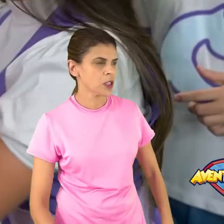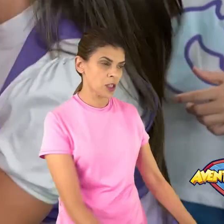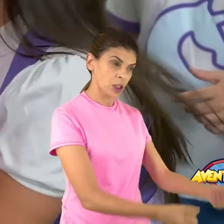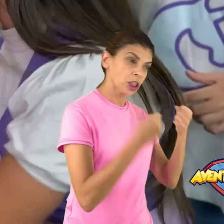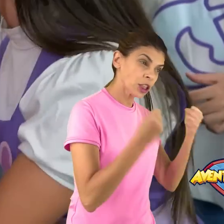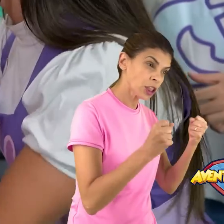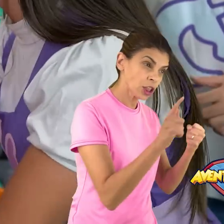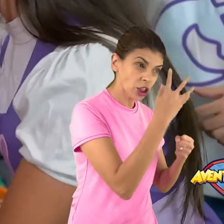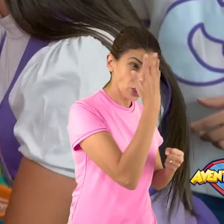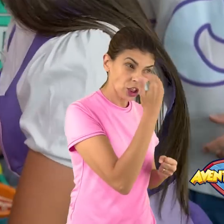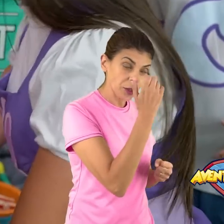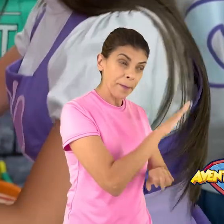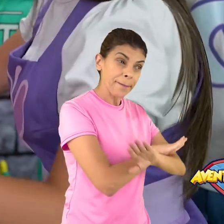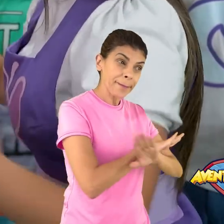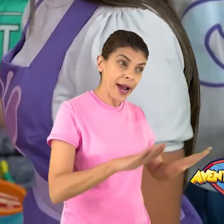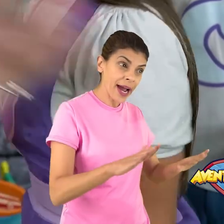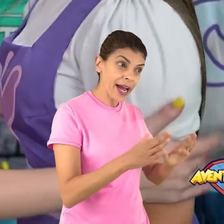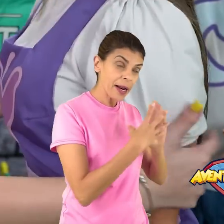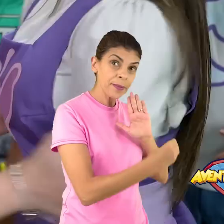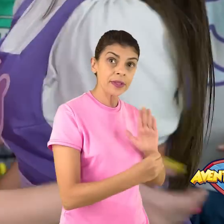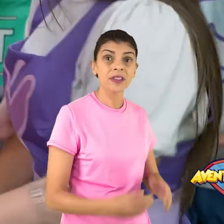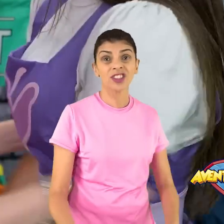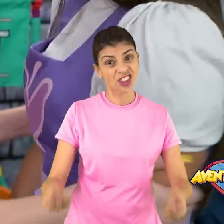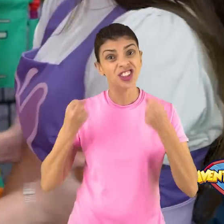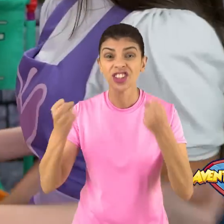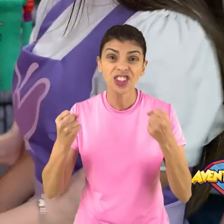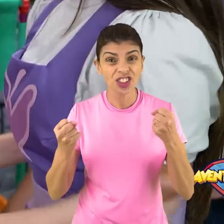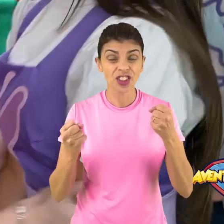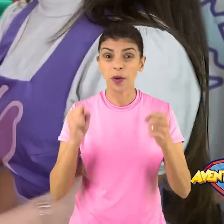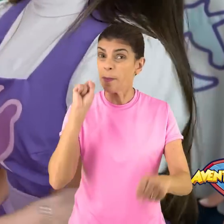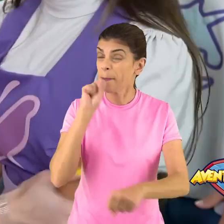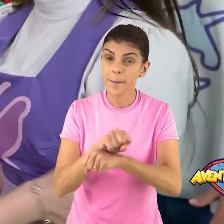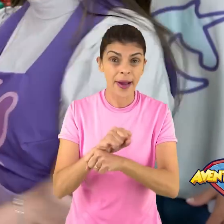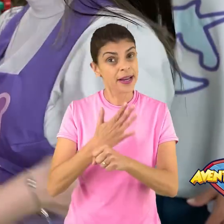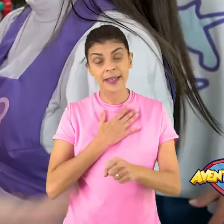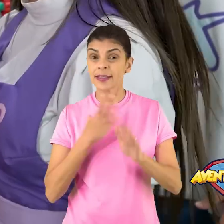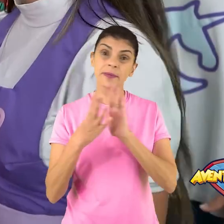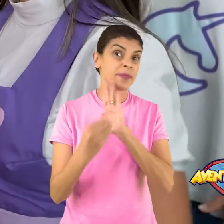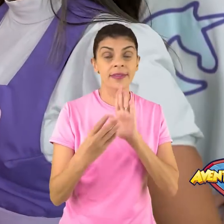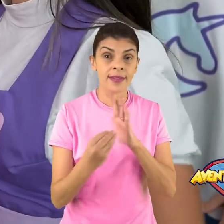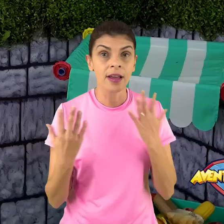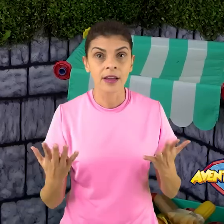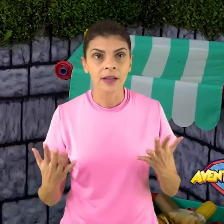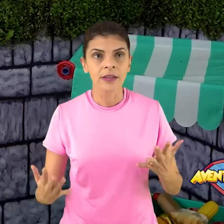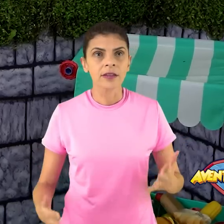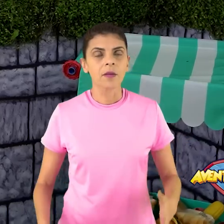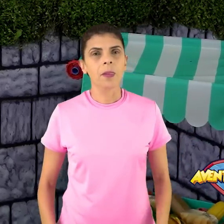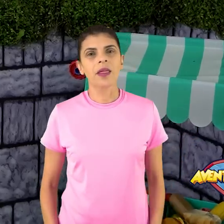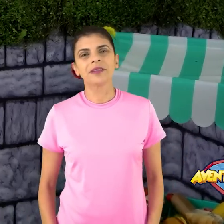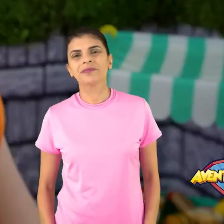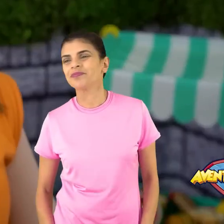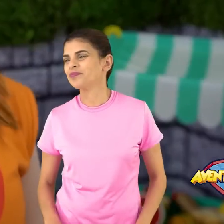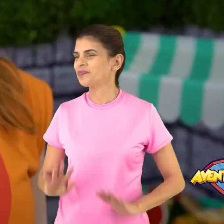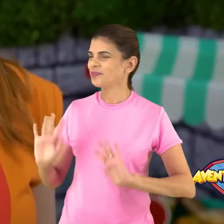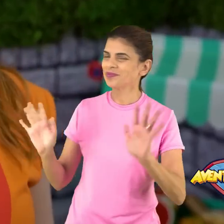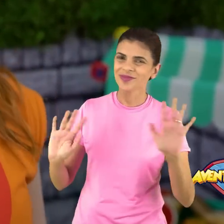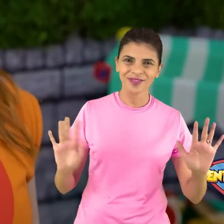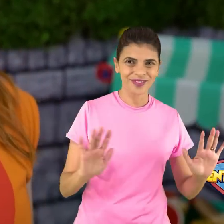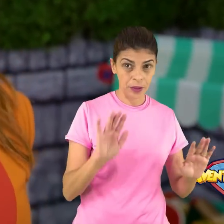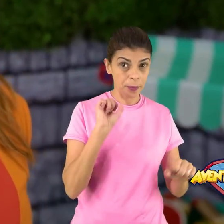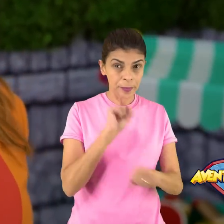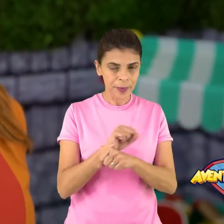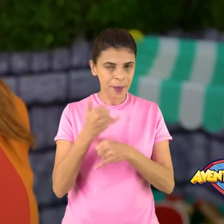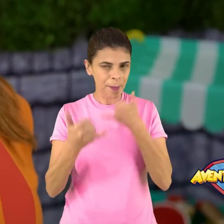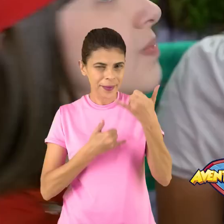Gi, para de me imitar! Gi, para de me imitar! Oi, Gi! já parou